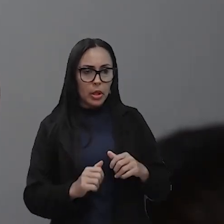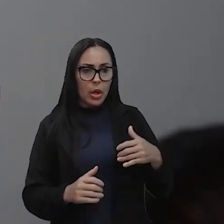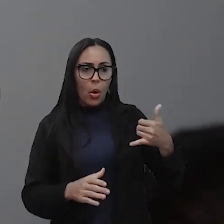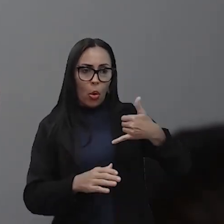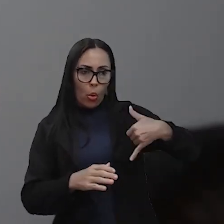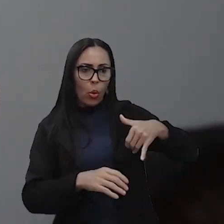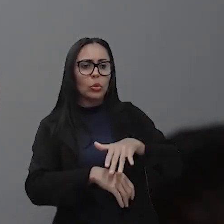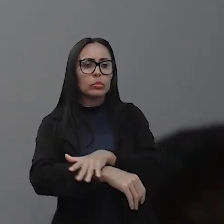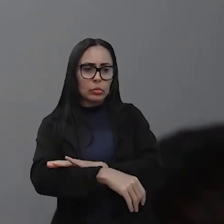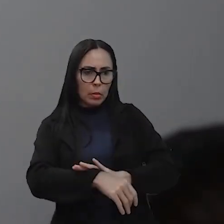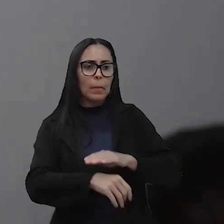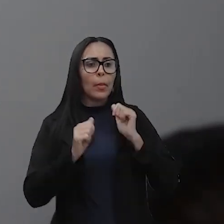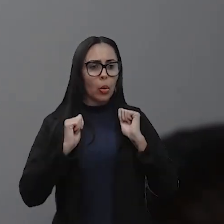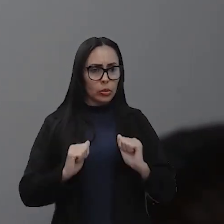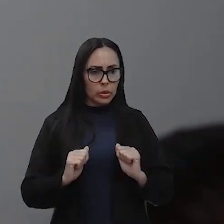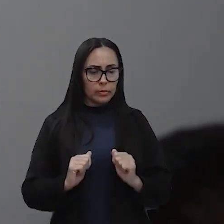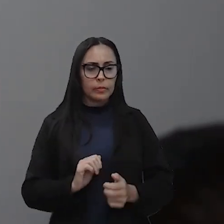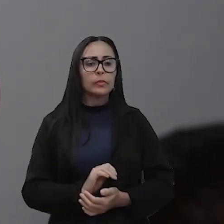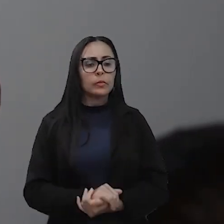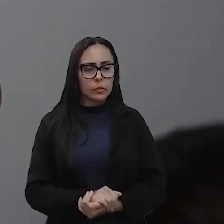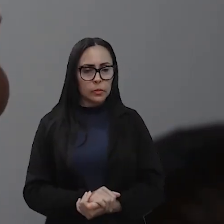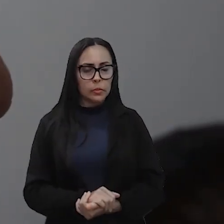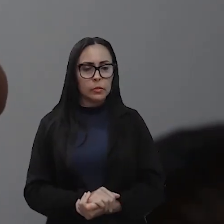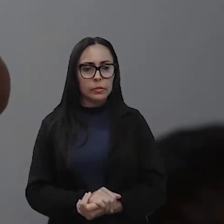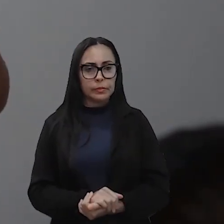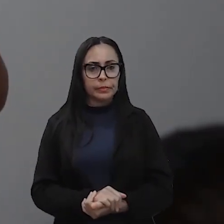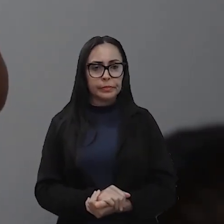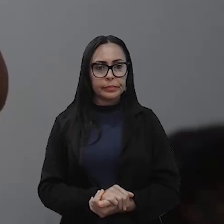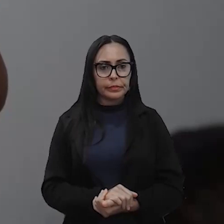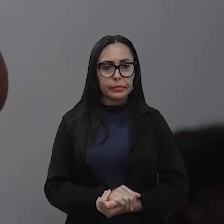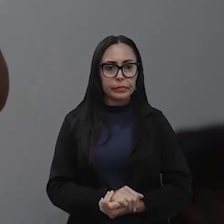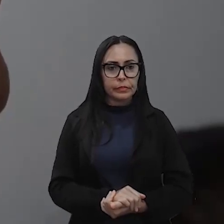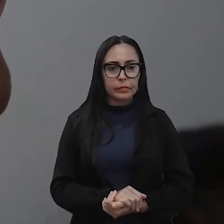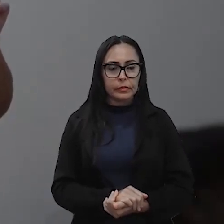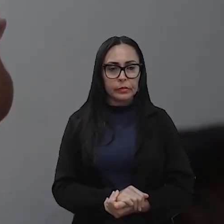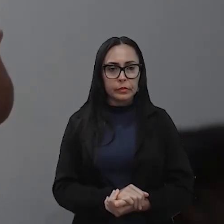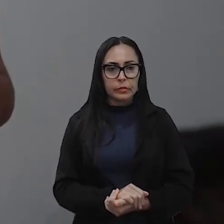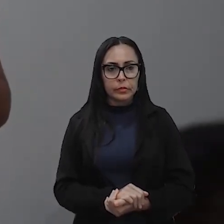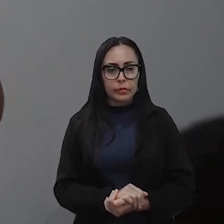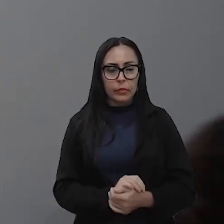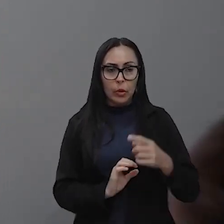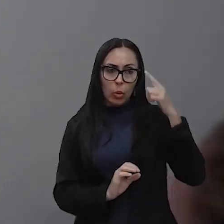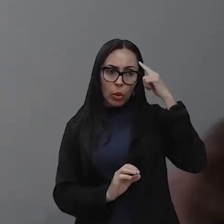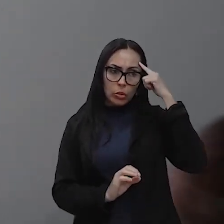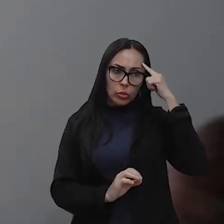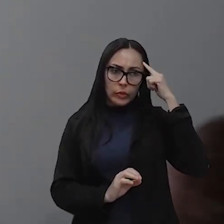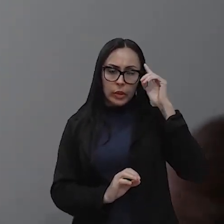antitranspirante não é aconselhável. Dúvidas?